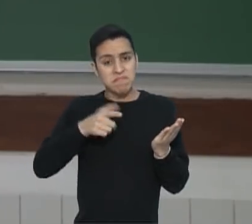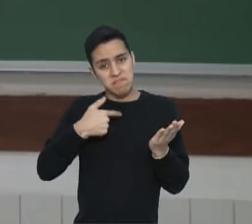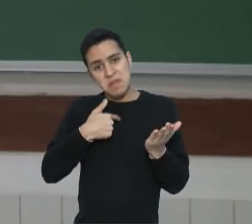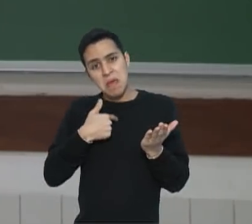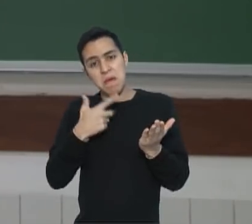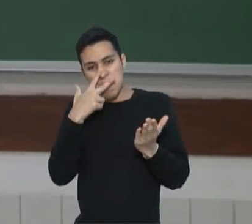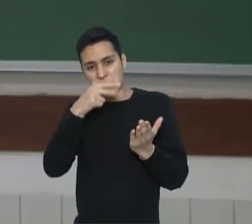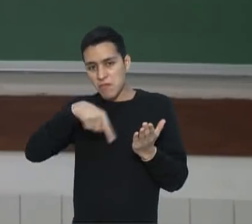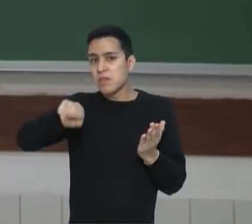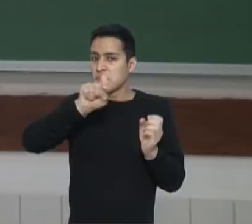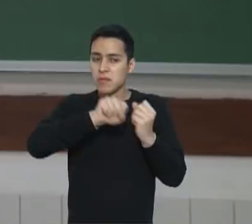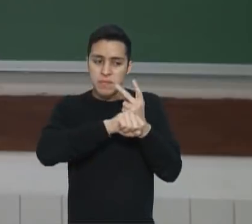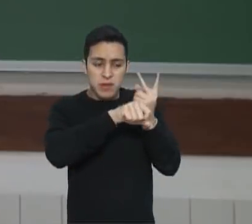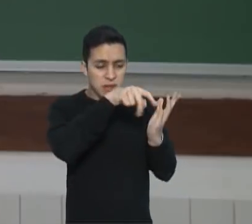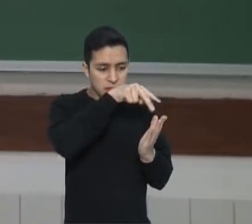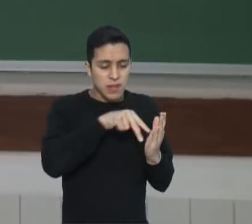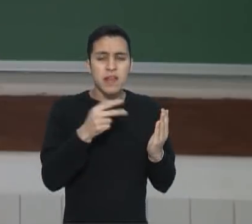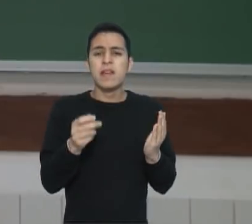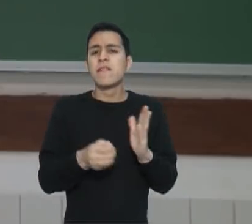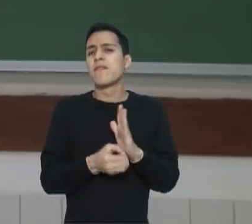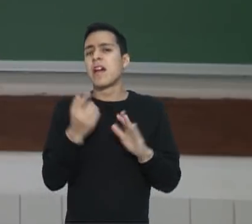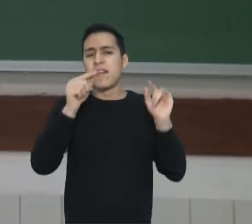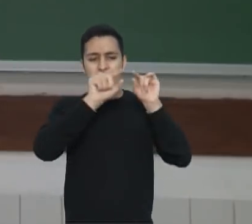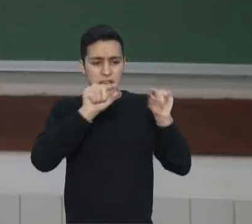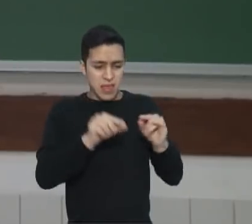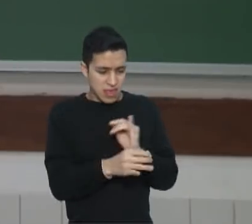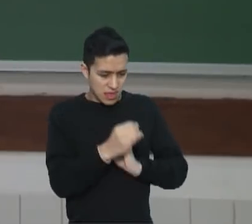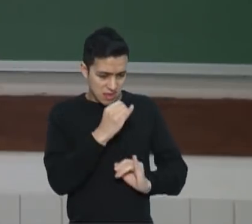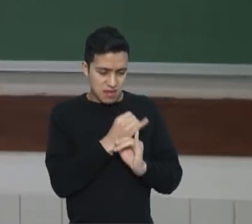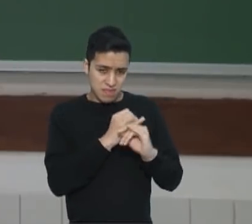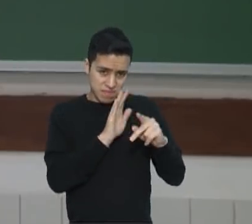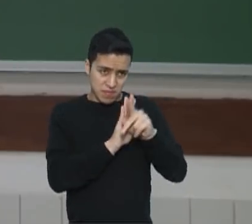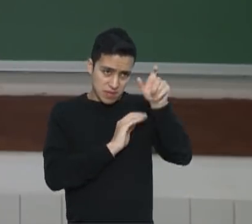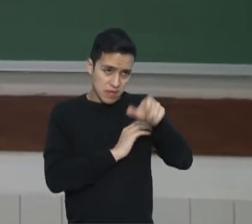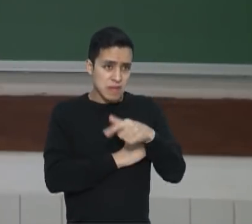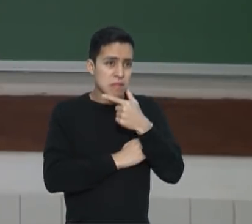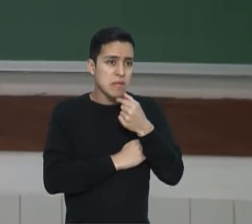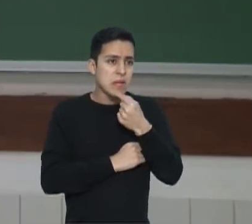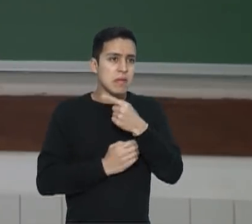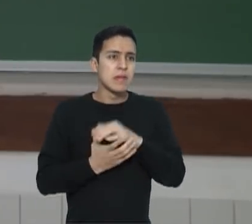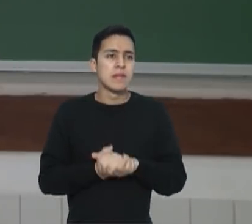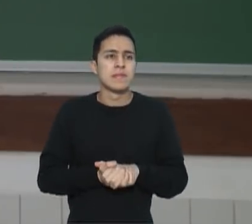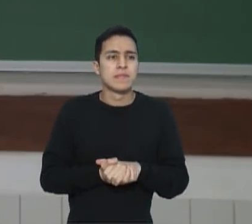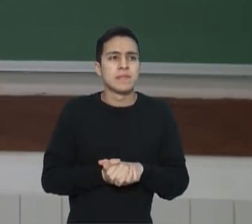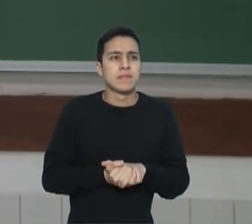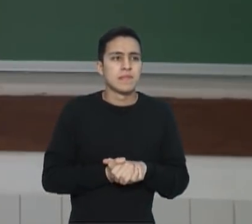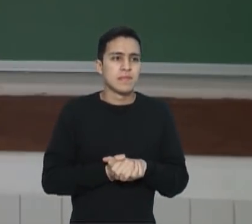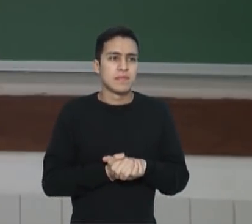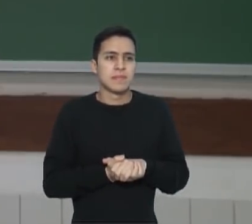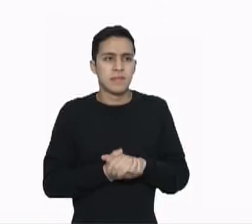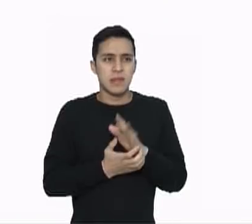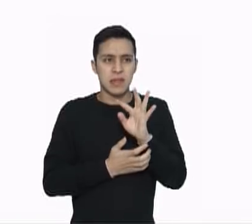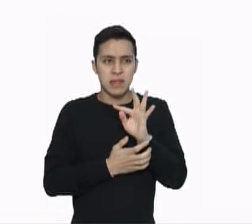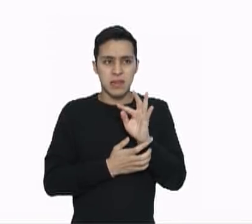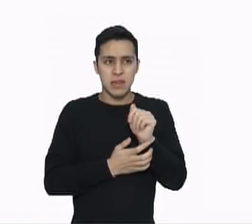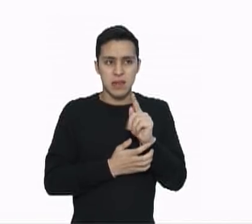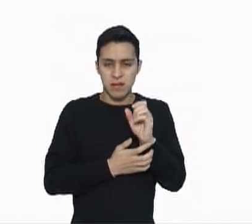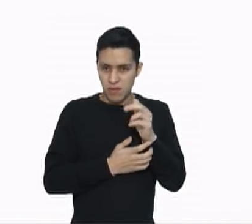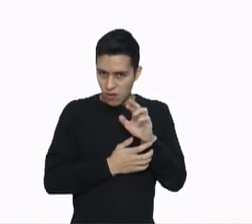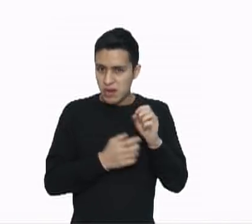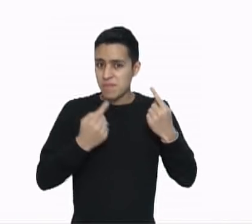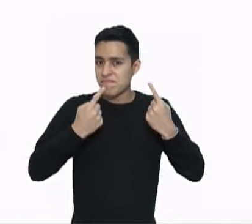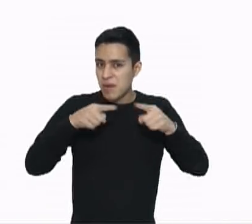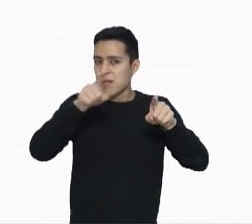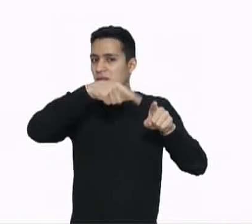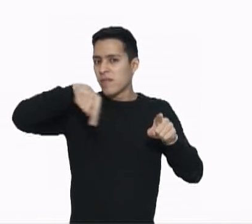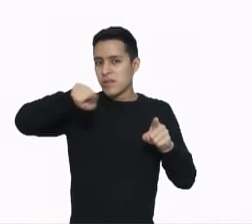recomenda. Entre as muitas frases que você encontra na internet mesmo, do Tagore, o professor selecionou essa, para te estimular